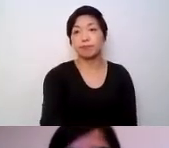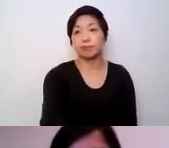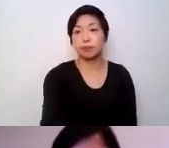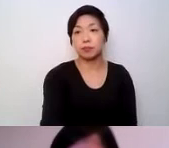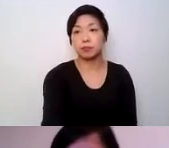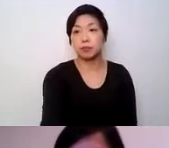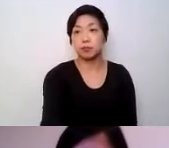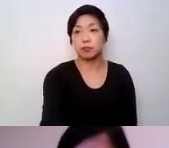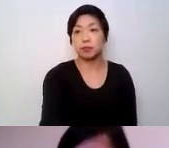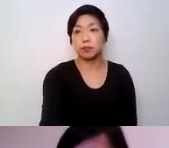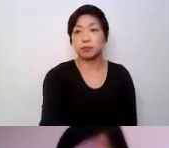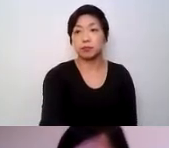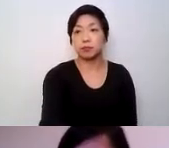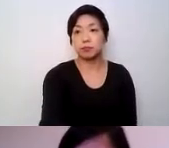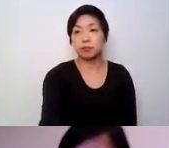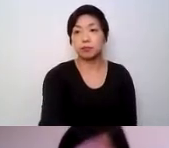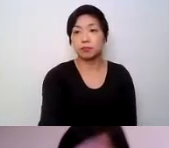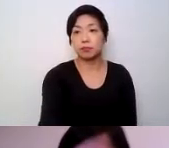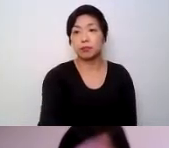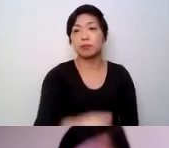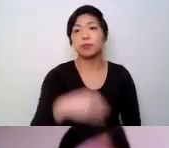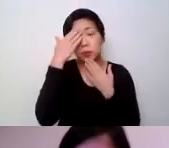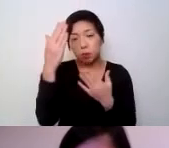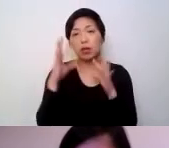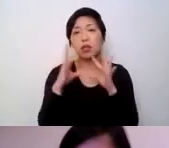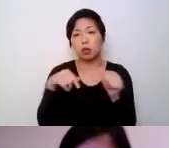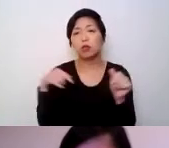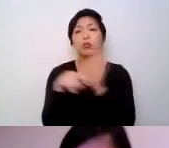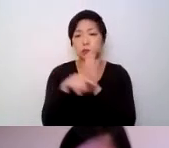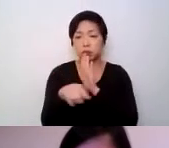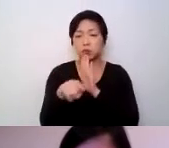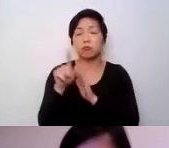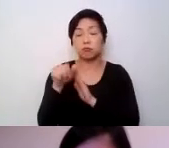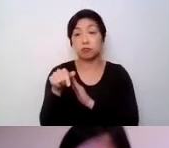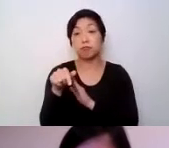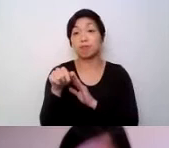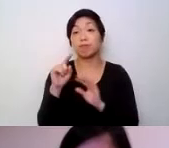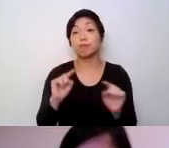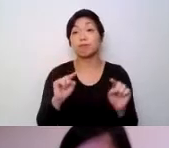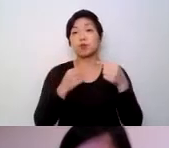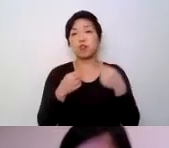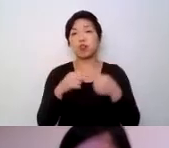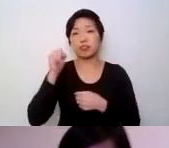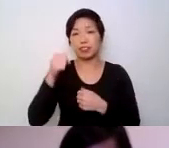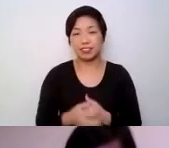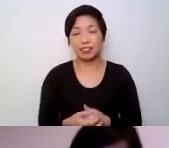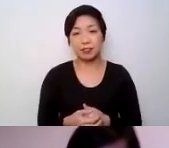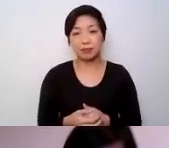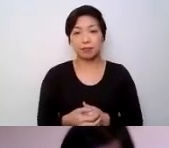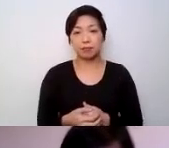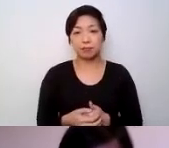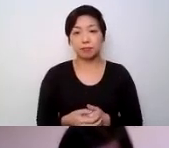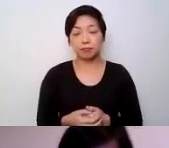muito obrigado por todas as questões são questões bem instigantes para todo mundo para os trabalhos